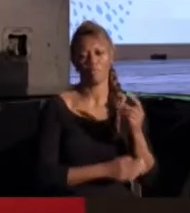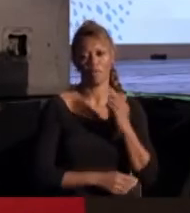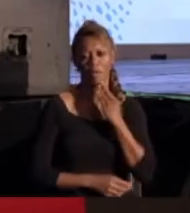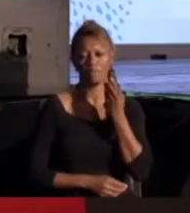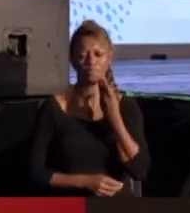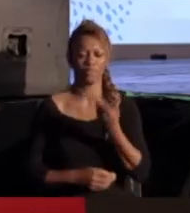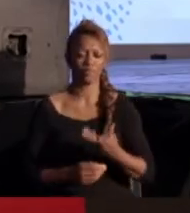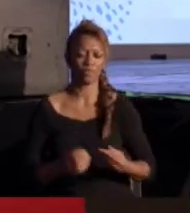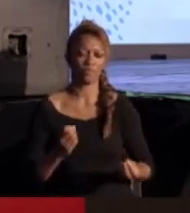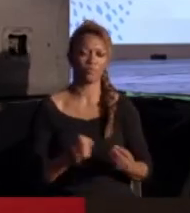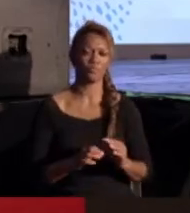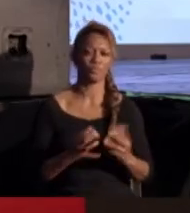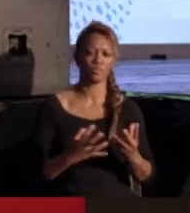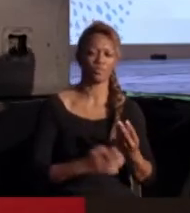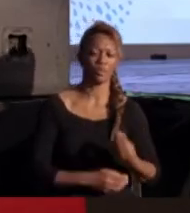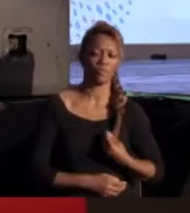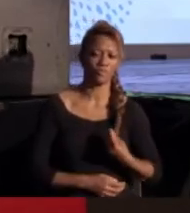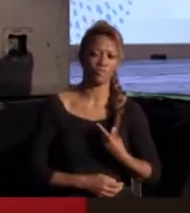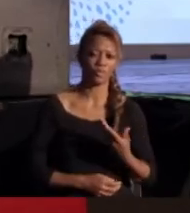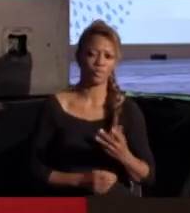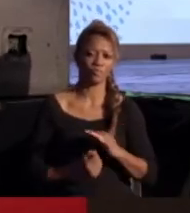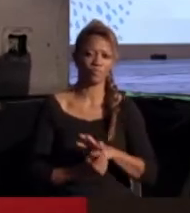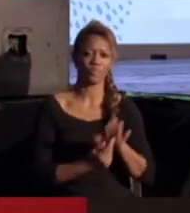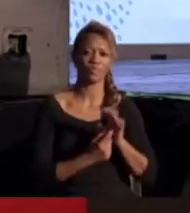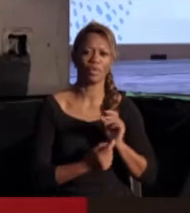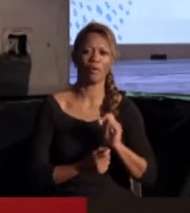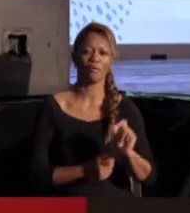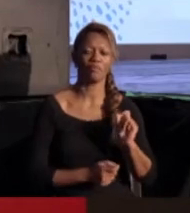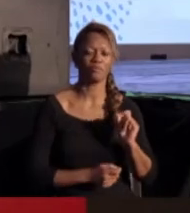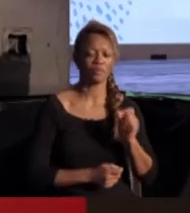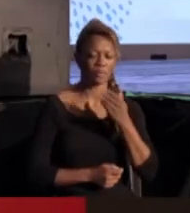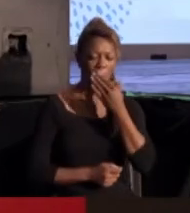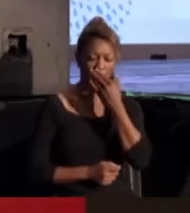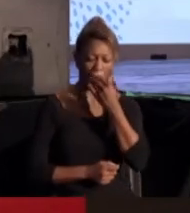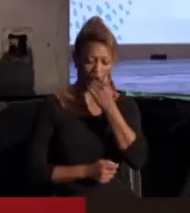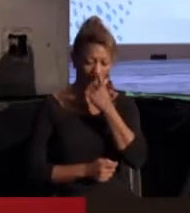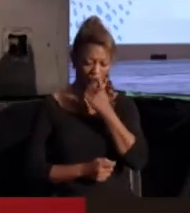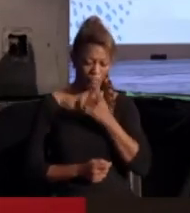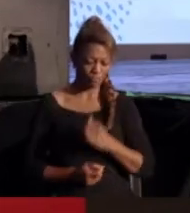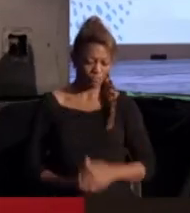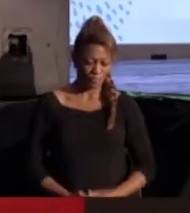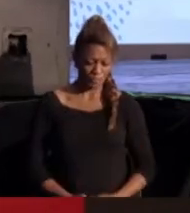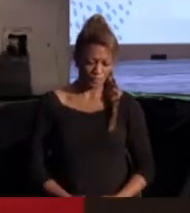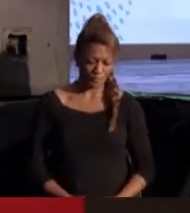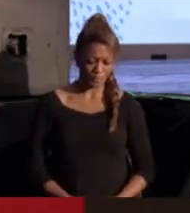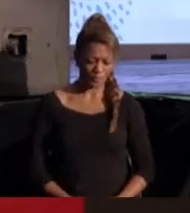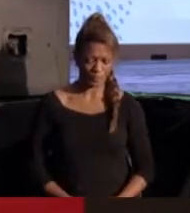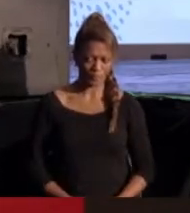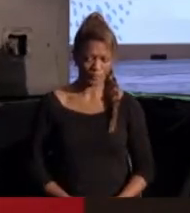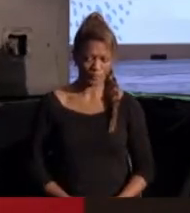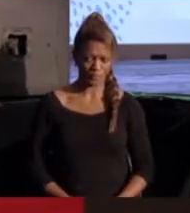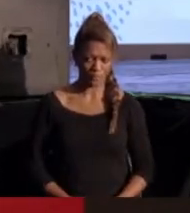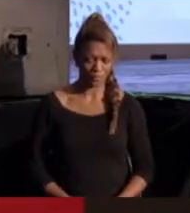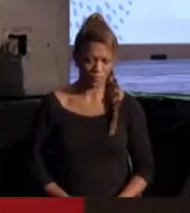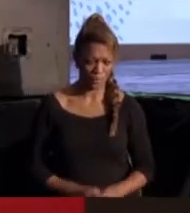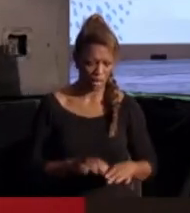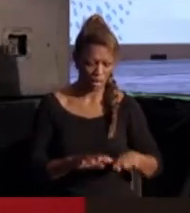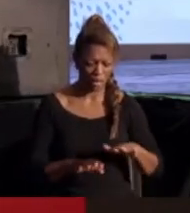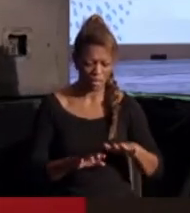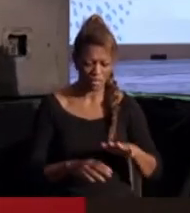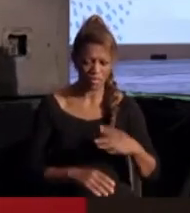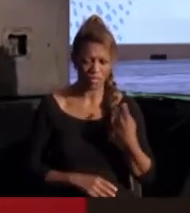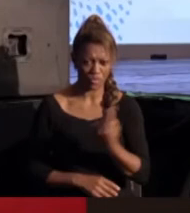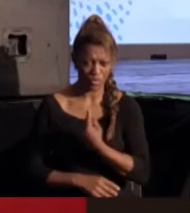quais a vida parece colocada, né? Então, acho que é também sempre um privilégio... É um privilégio a gente